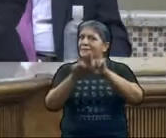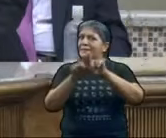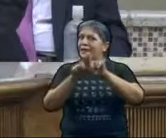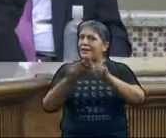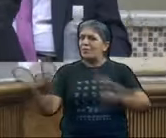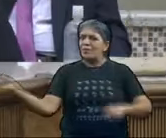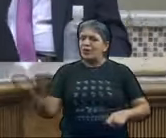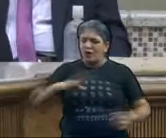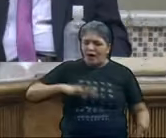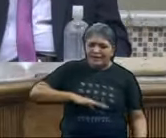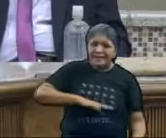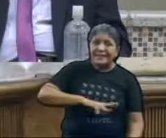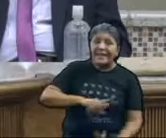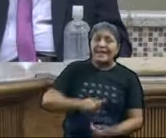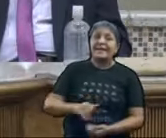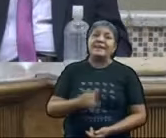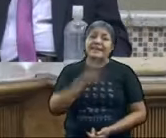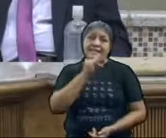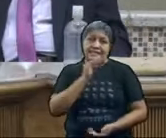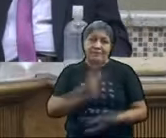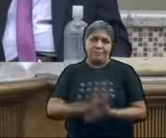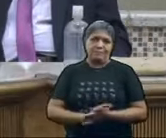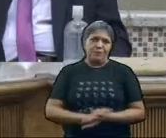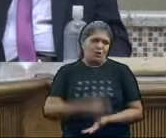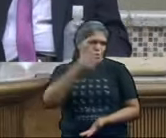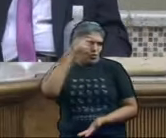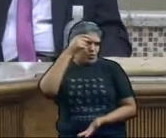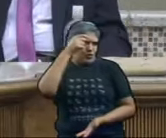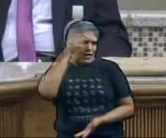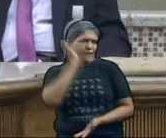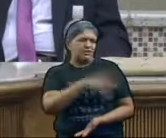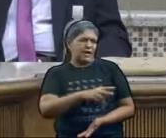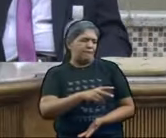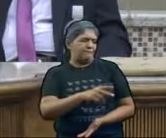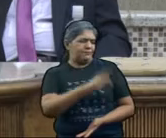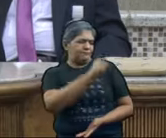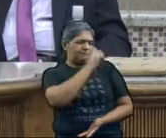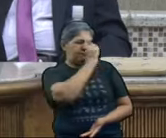o arqui-inimigo do Cordeiro e da igreja, já foi